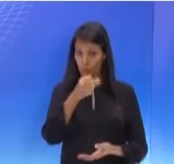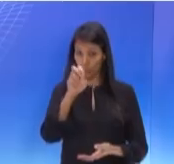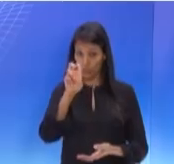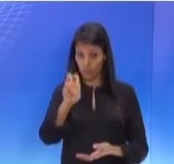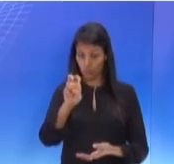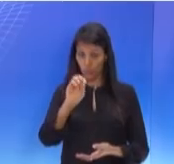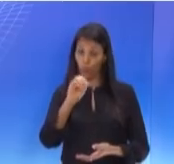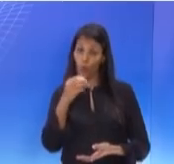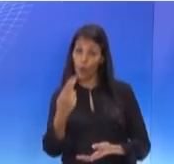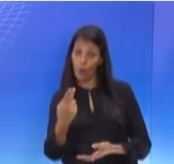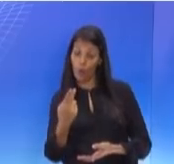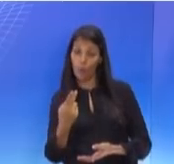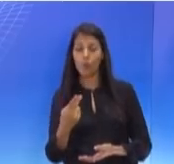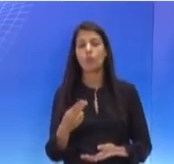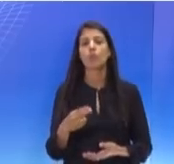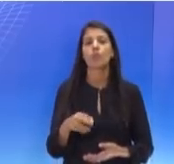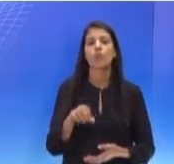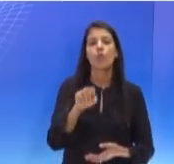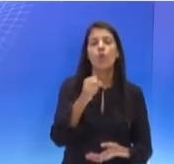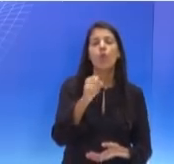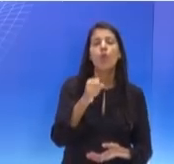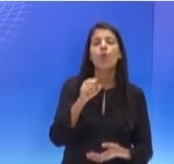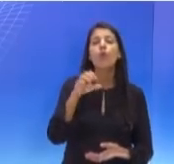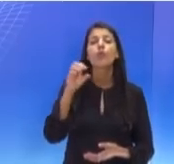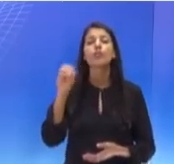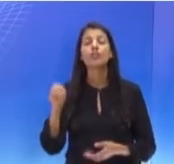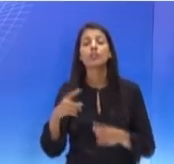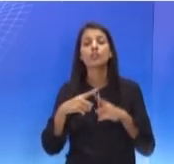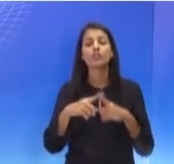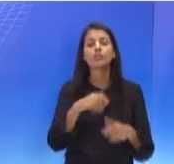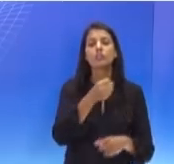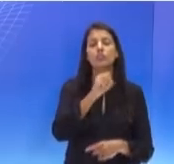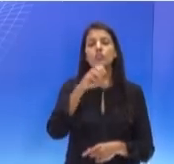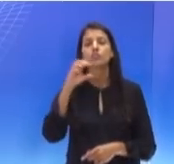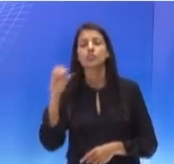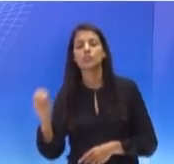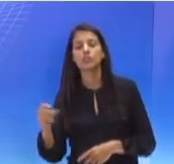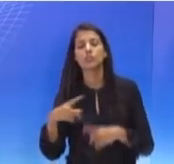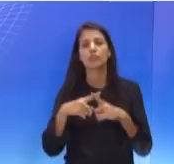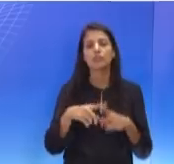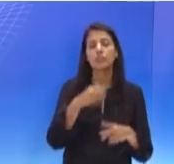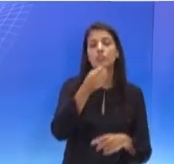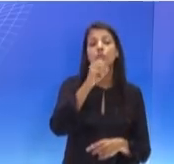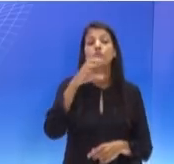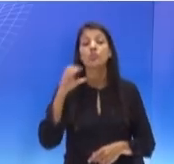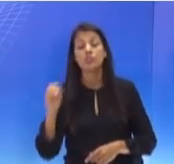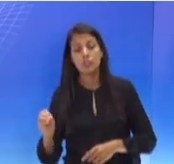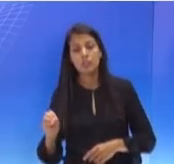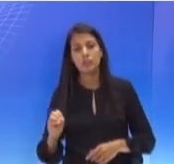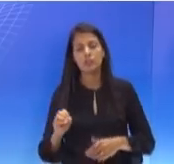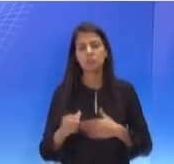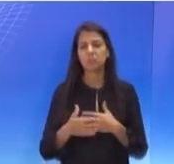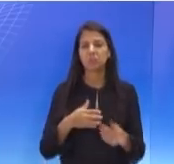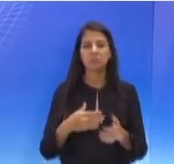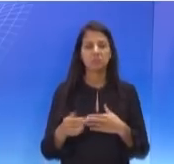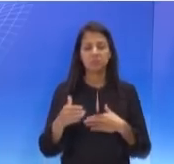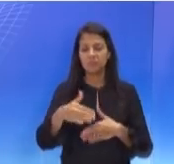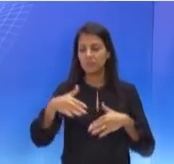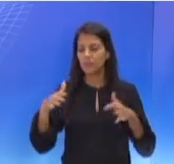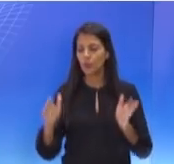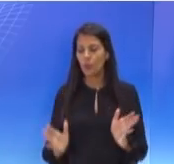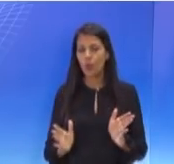vezes 80, 512 centímetros cúbicos. Qualquer caixa que tenha uma aresta menor do que